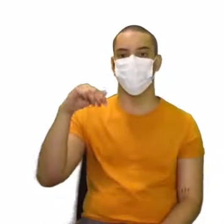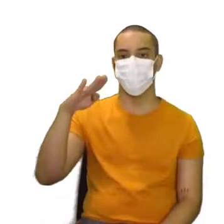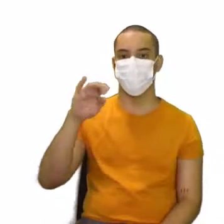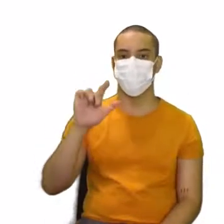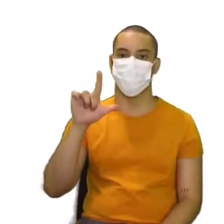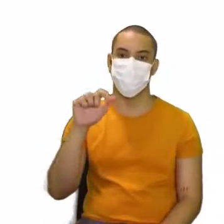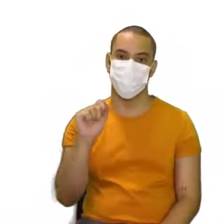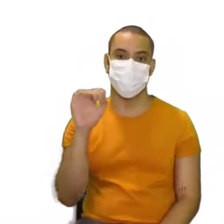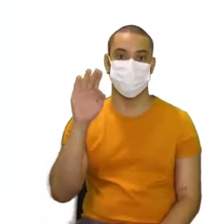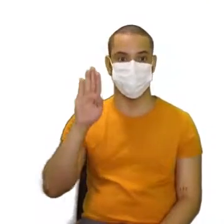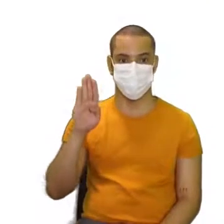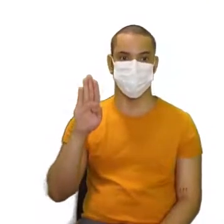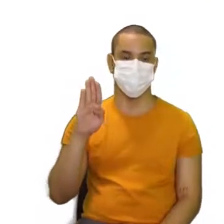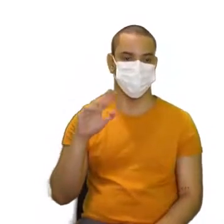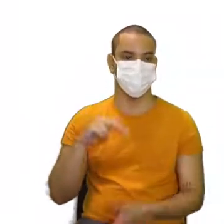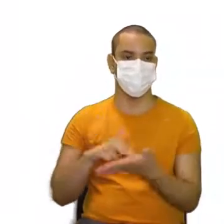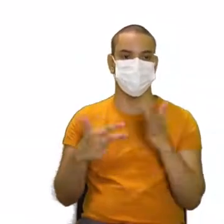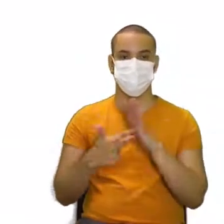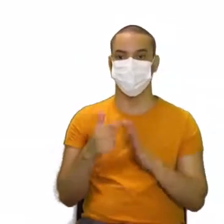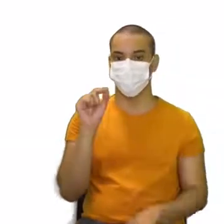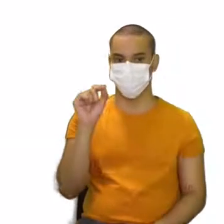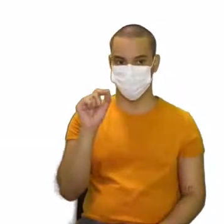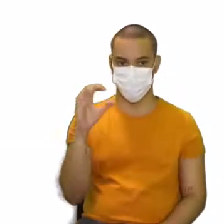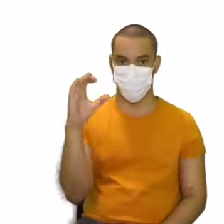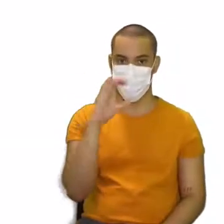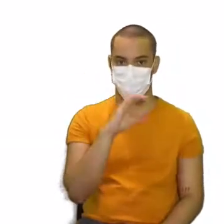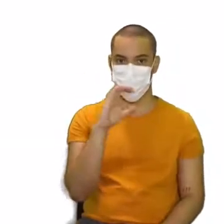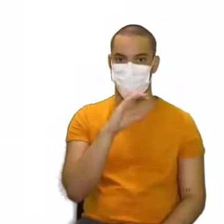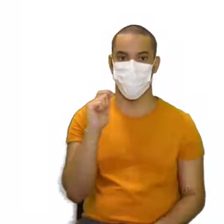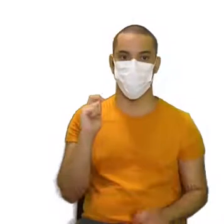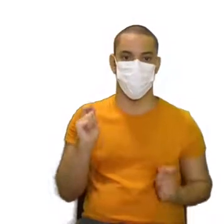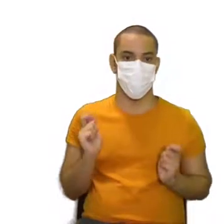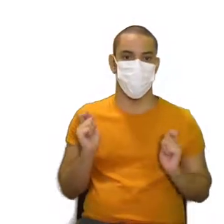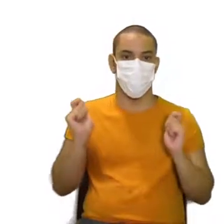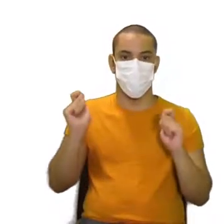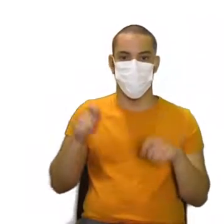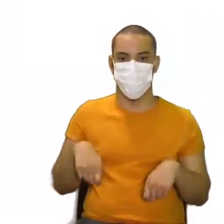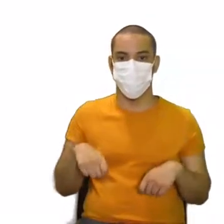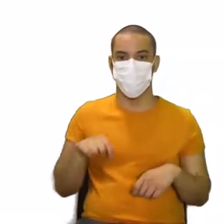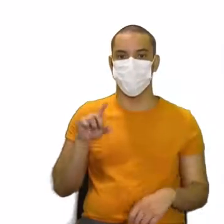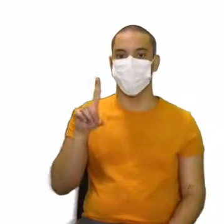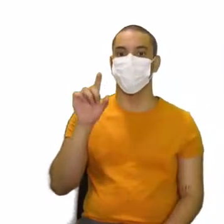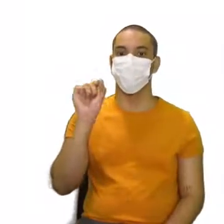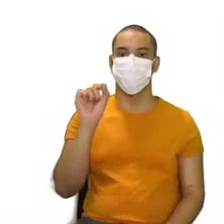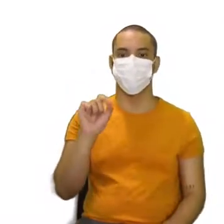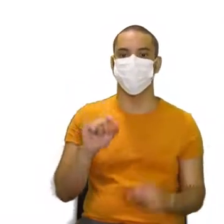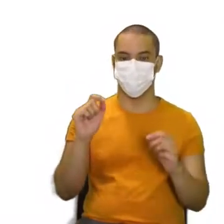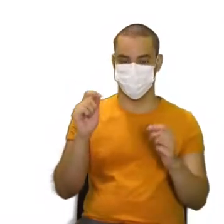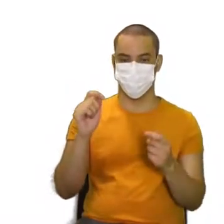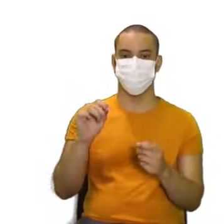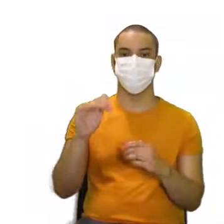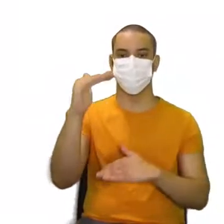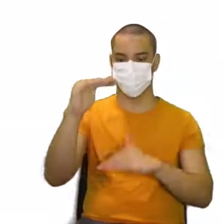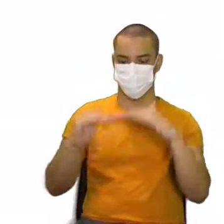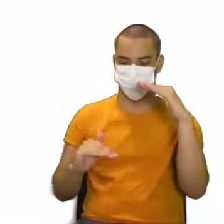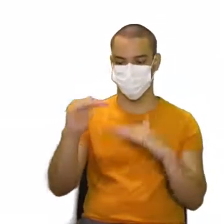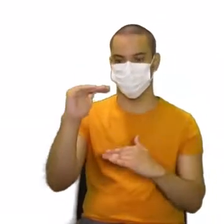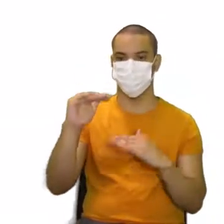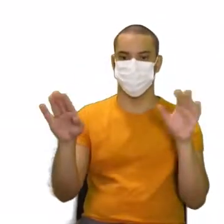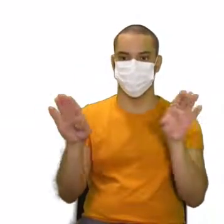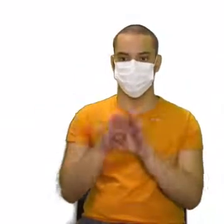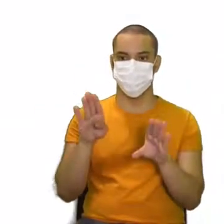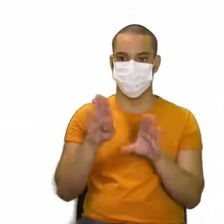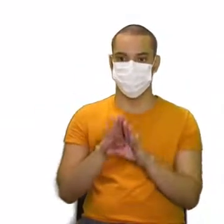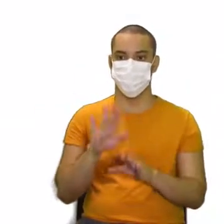AB a velocidade V Pode ser decomposta segunda direção de